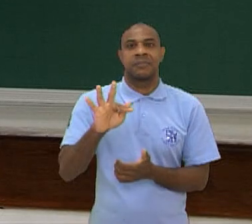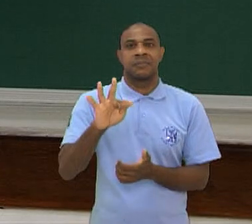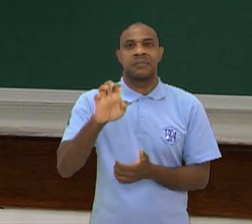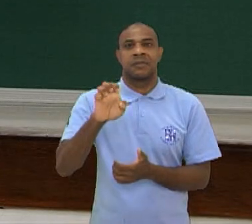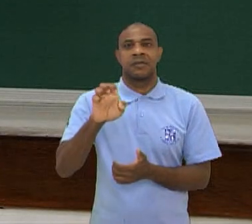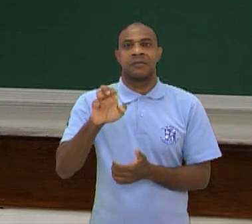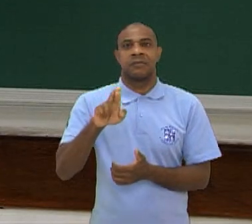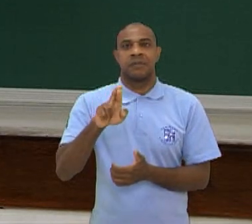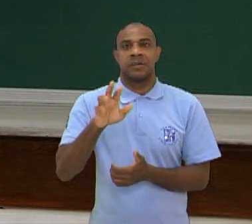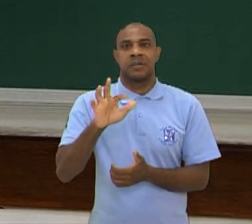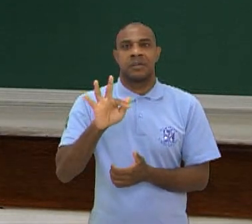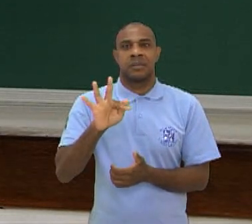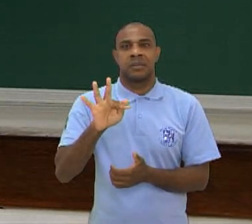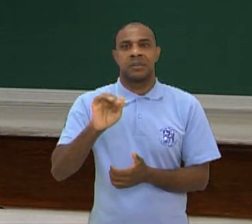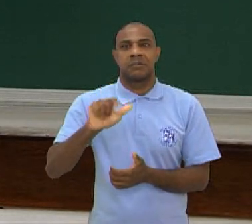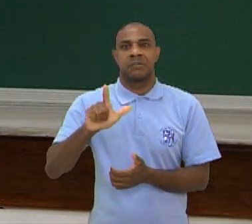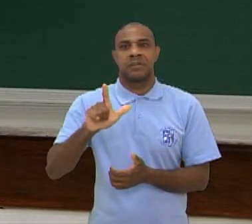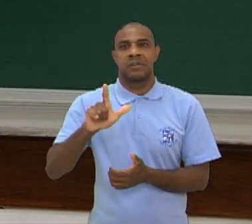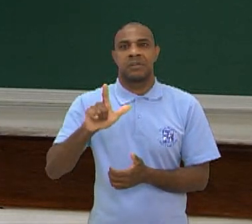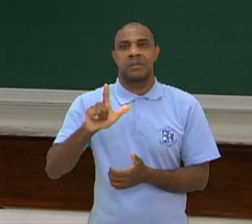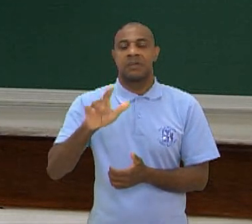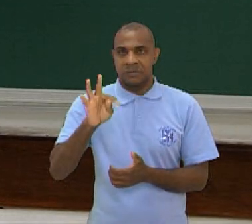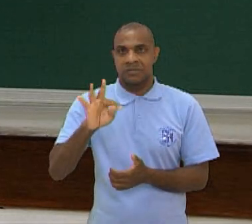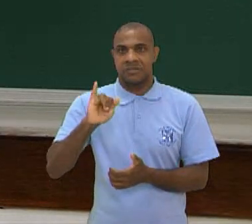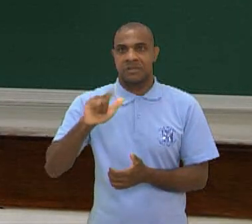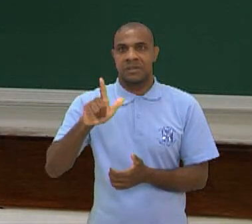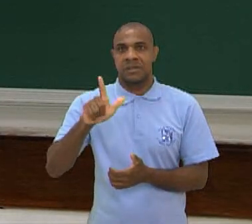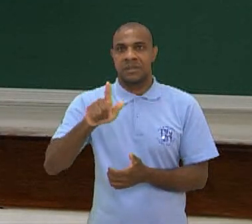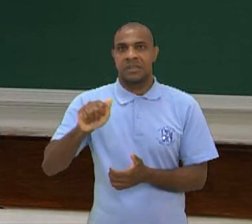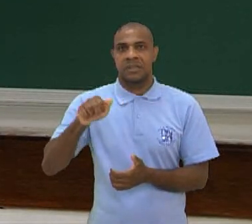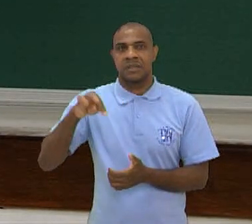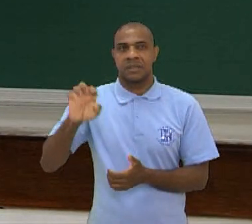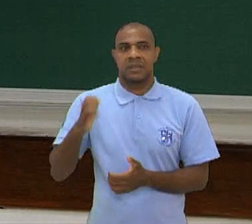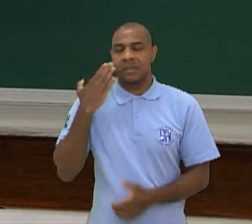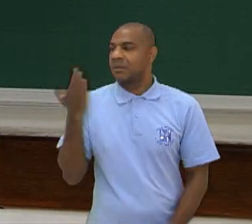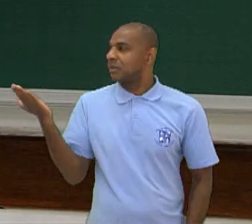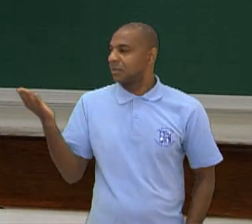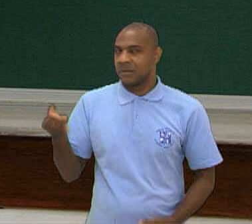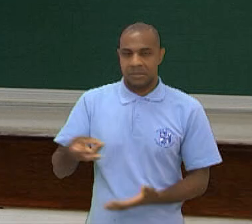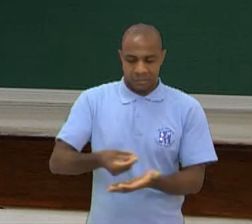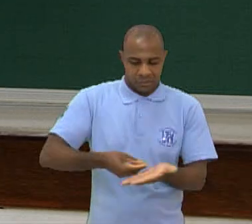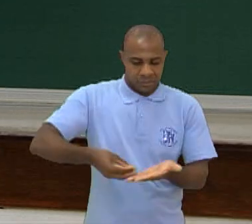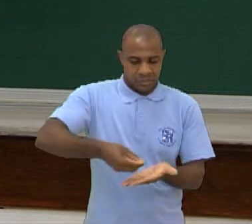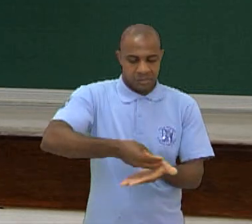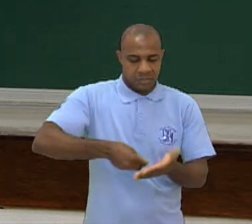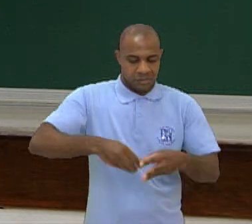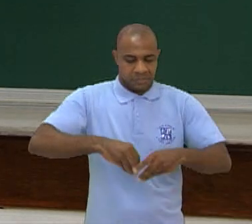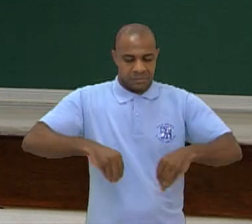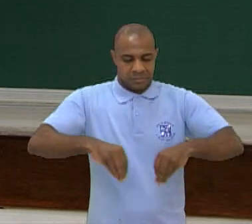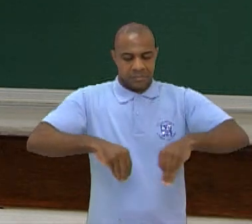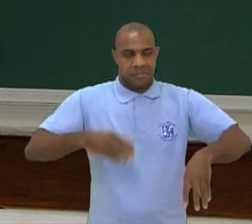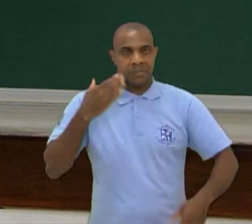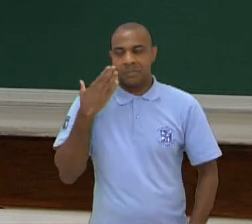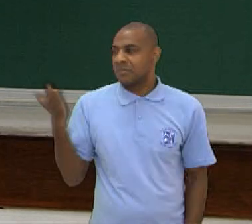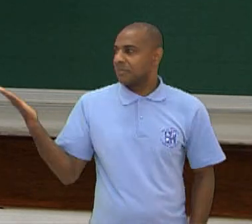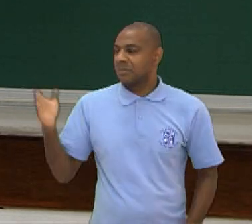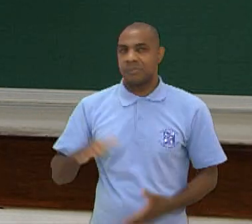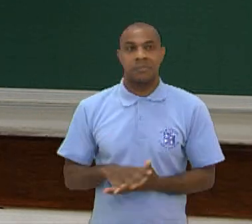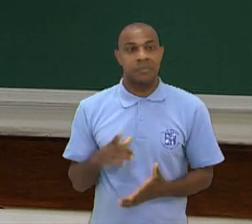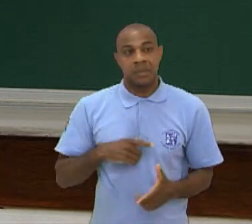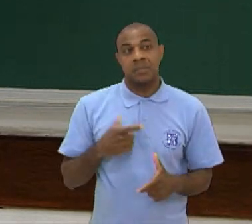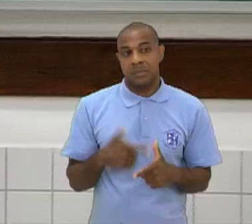bem bonitinho aqui, então geralmente compra lá na forma de ureia, por exemplo, está fertilizando o solo. Só que isso tem um problema também,